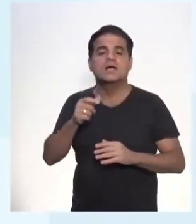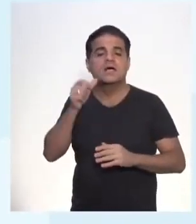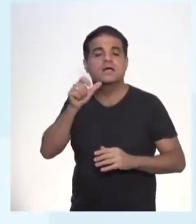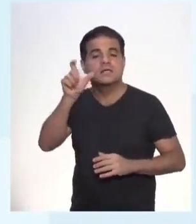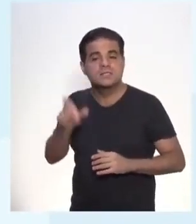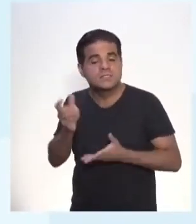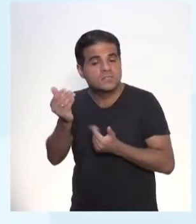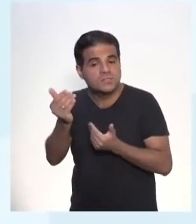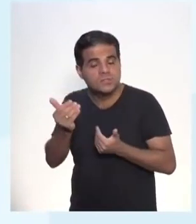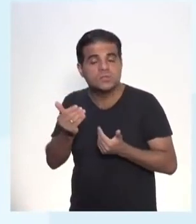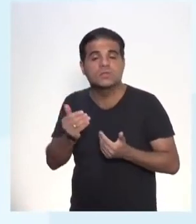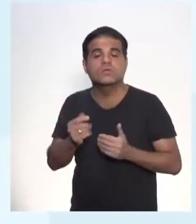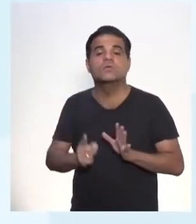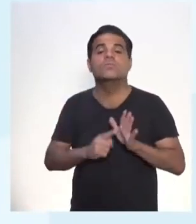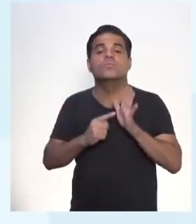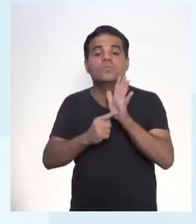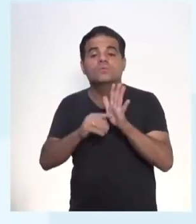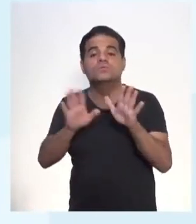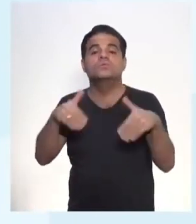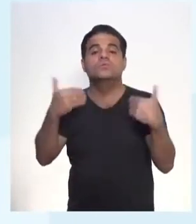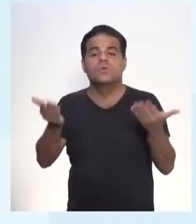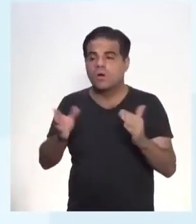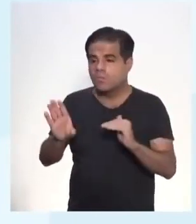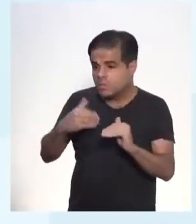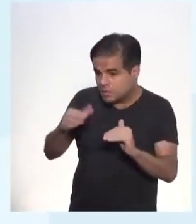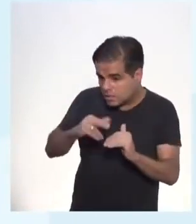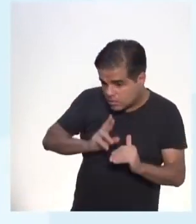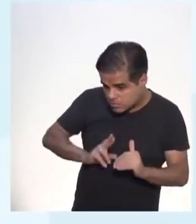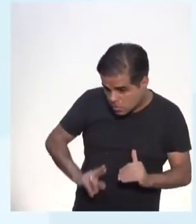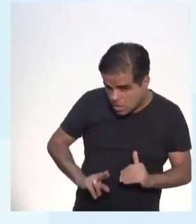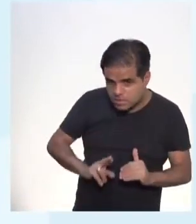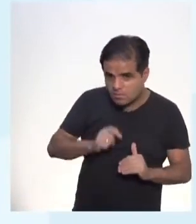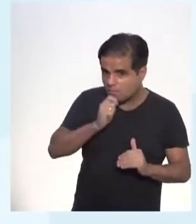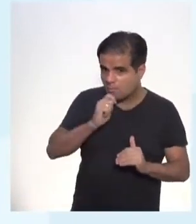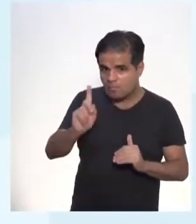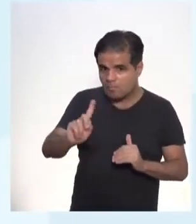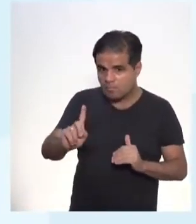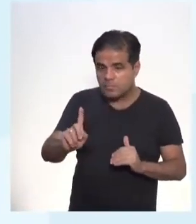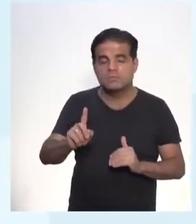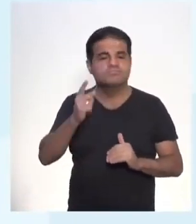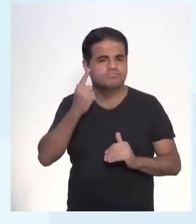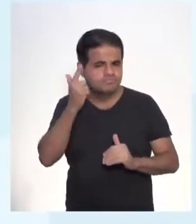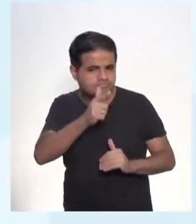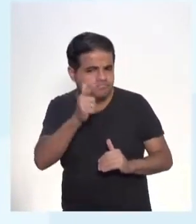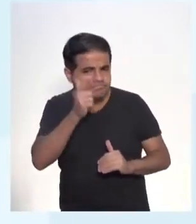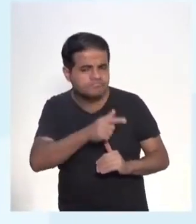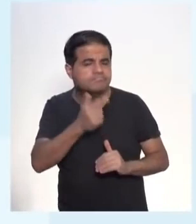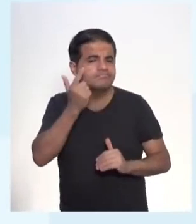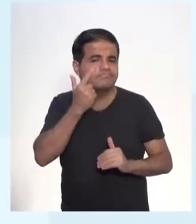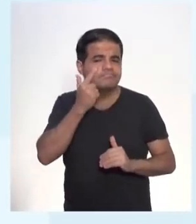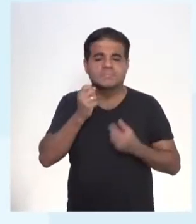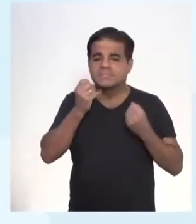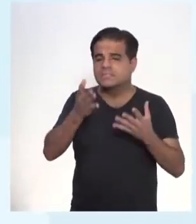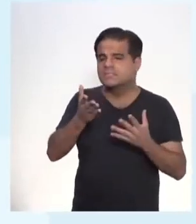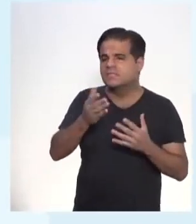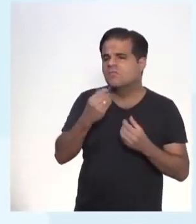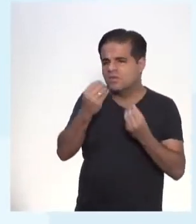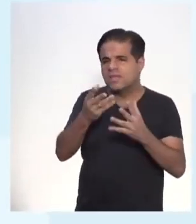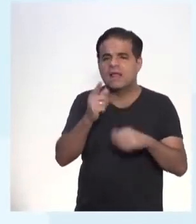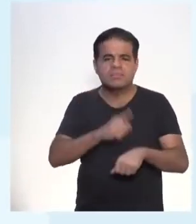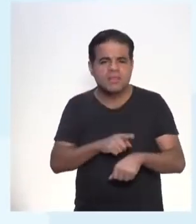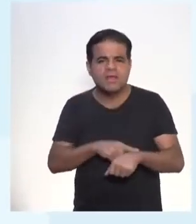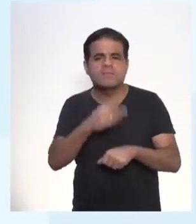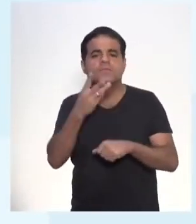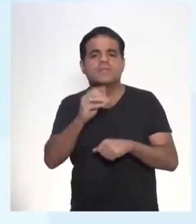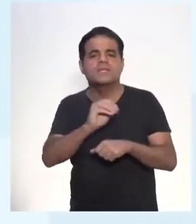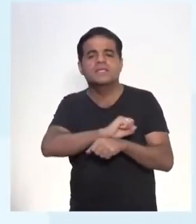moça. Aponte quais. Alguém já está mandando resposta? Não, ainda não. Não? Será que eles conseguem ver sem a gente dar um intervalo? Eu vou dar 30 segundos, então,